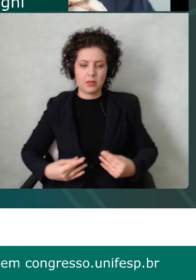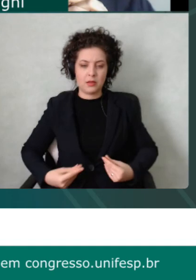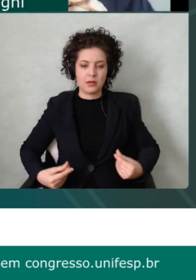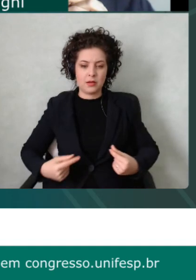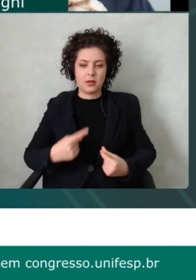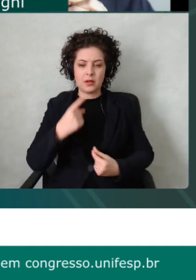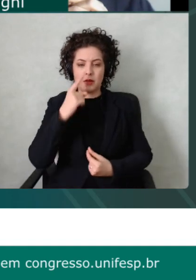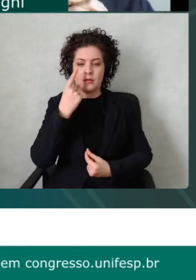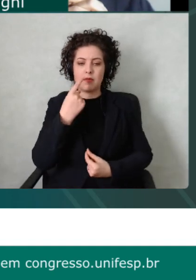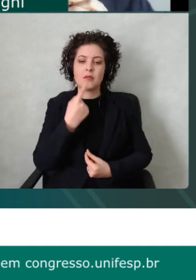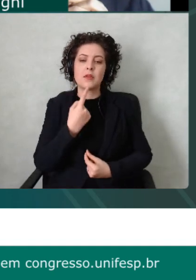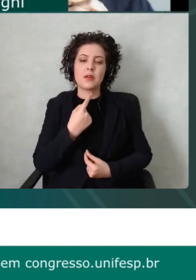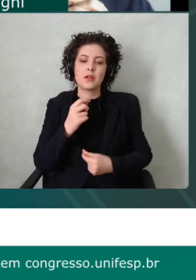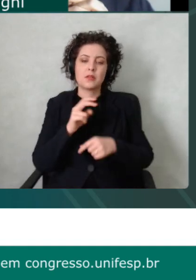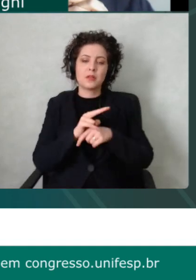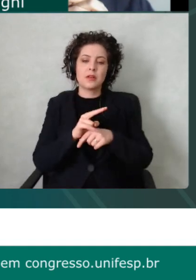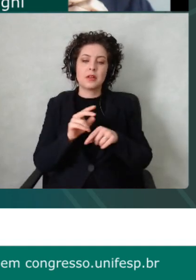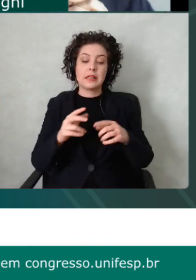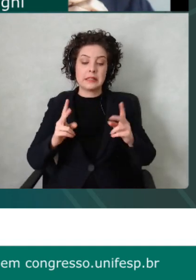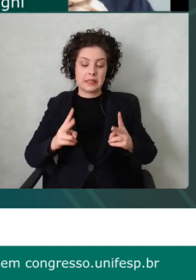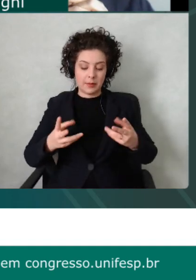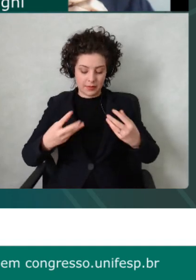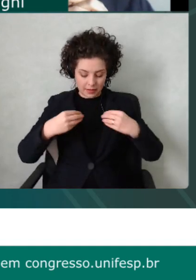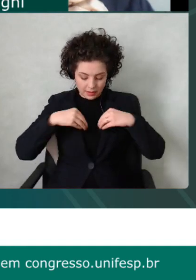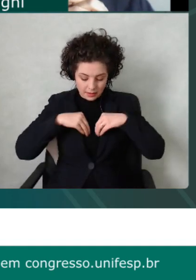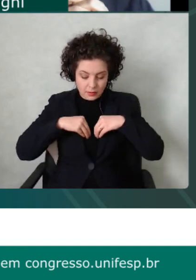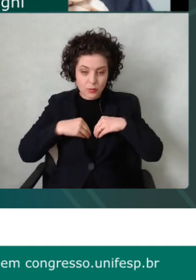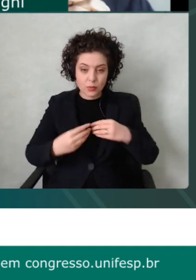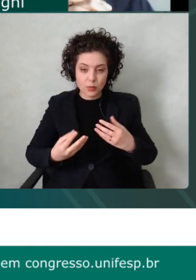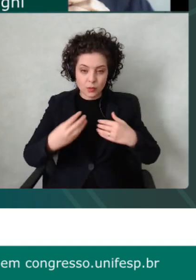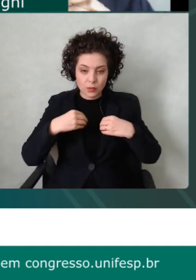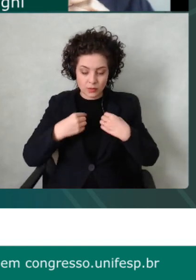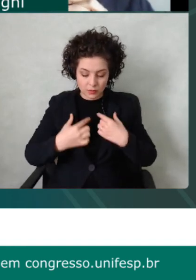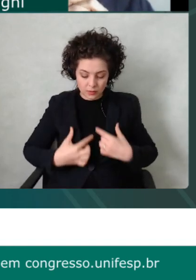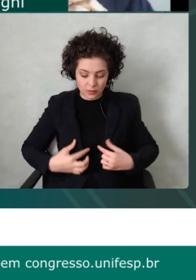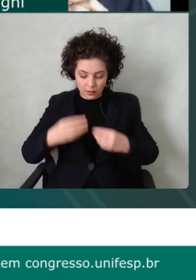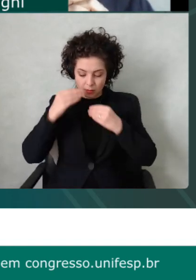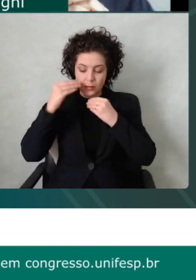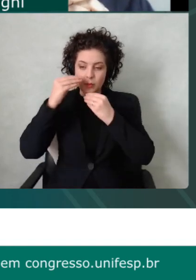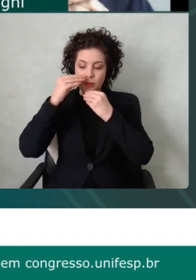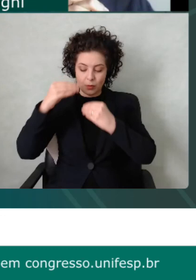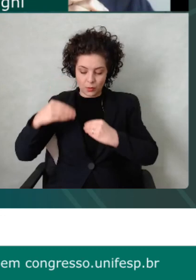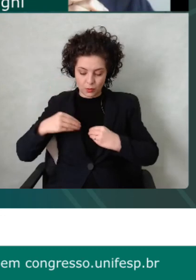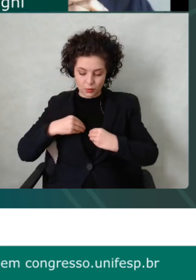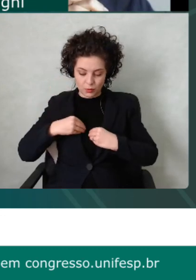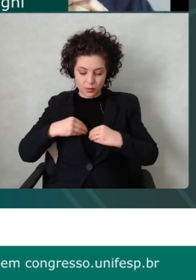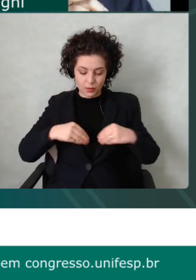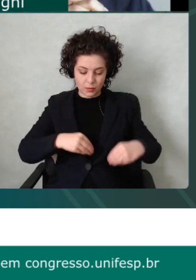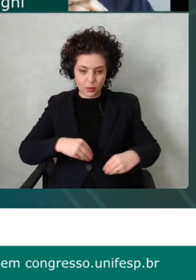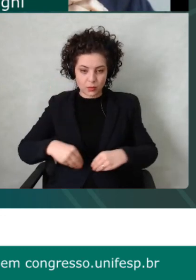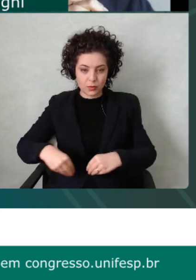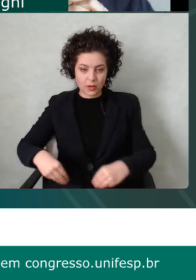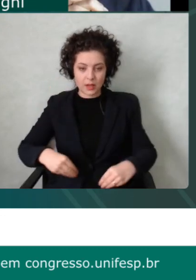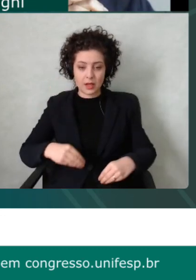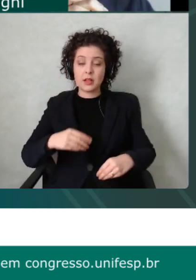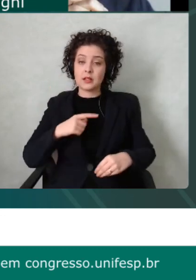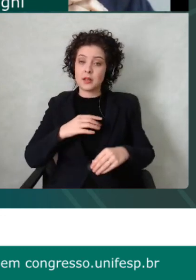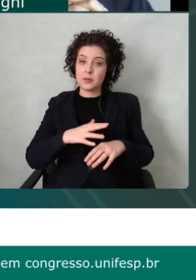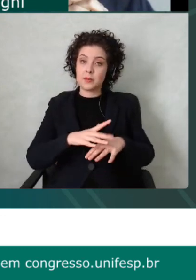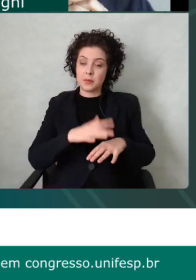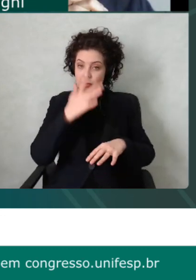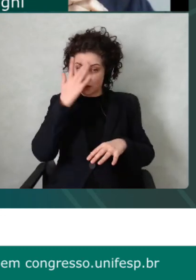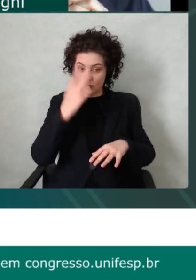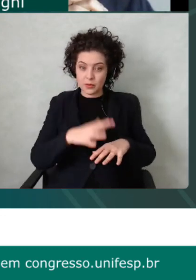você acha sempre no pulmão, na secreção traqueal. Ele mudou de lugar. Muitas pessoas se recuperam e depois